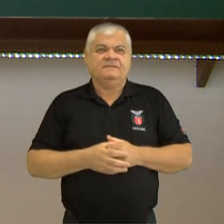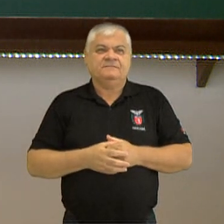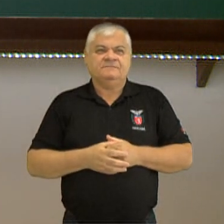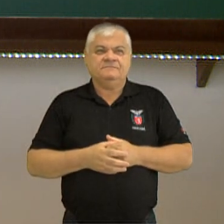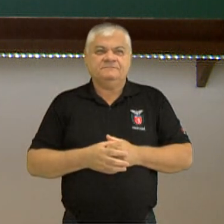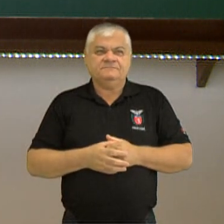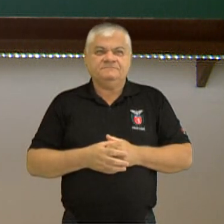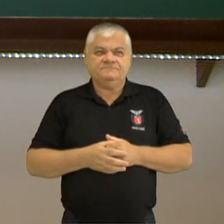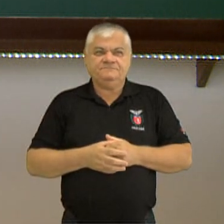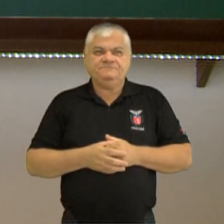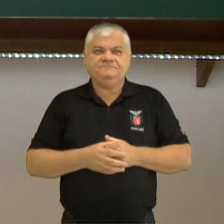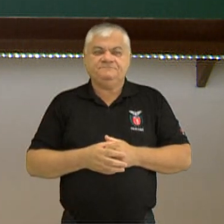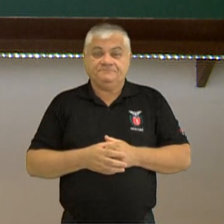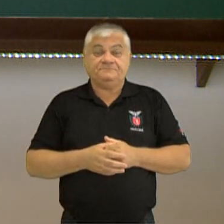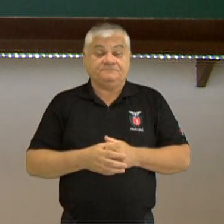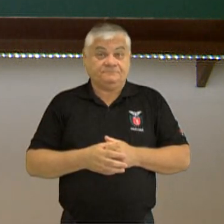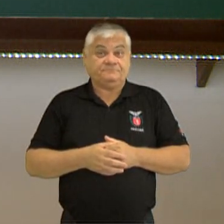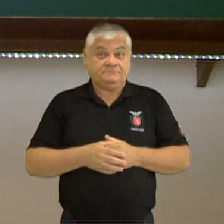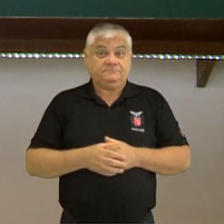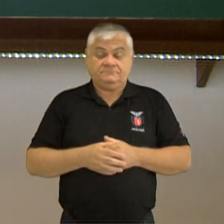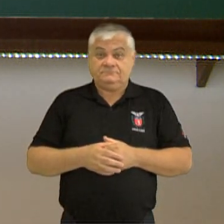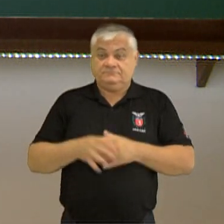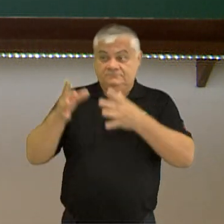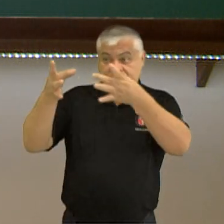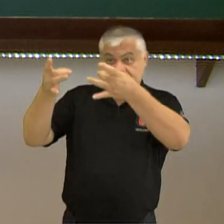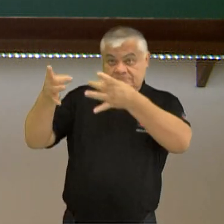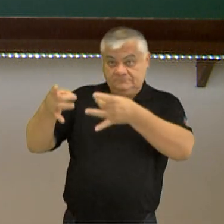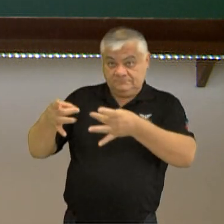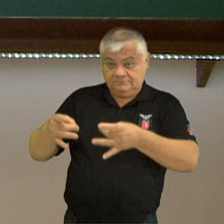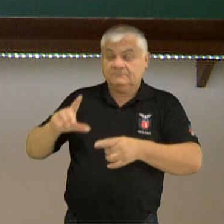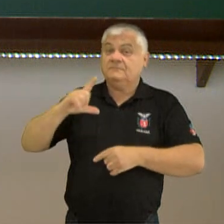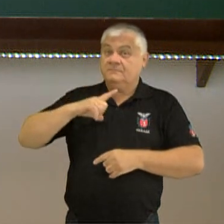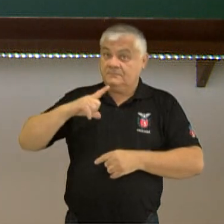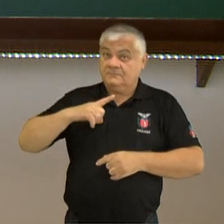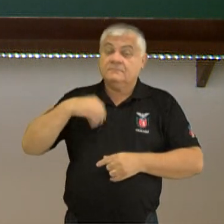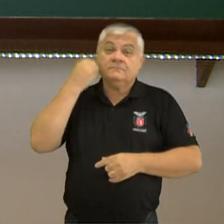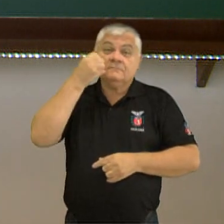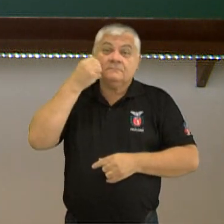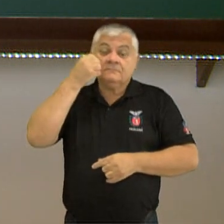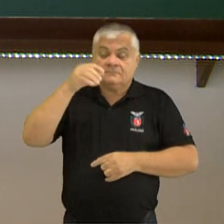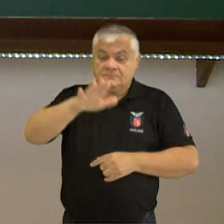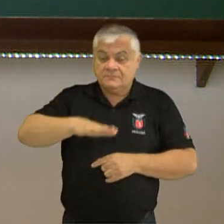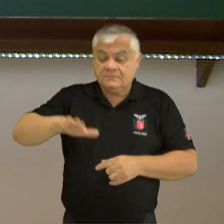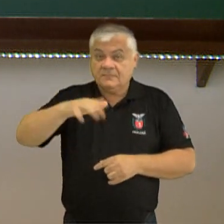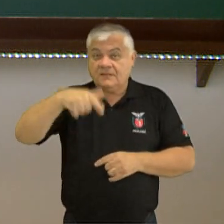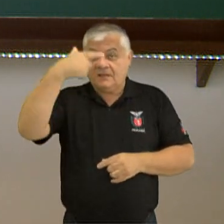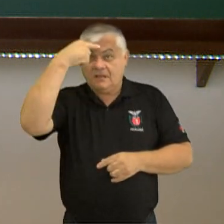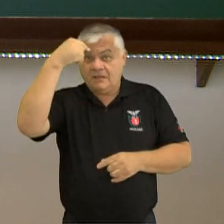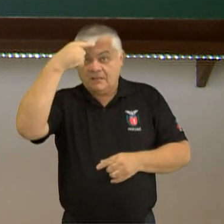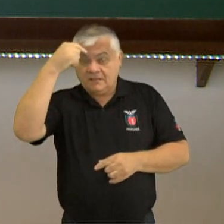O relato de experiência circula no meio acadêmico, no meio escolar,